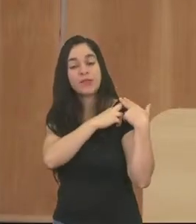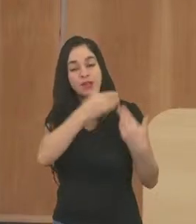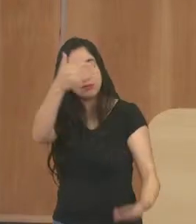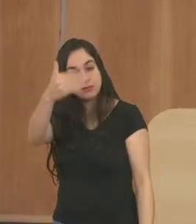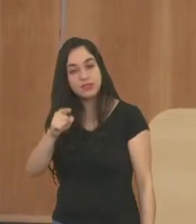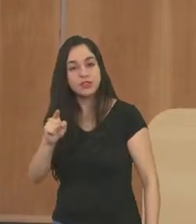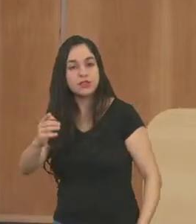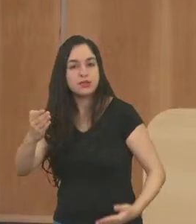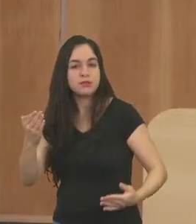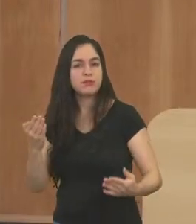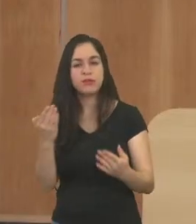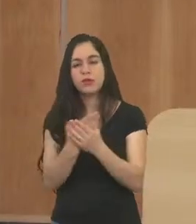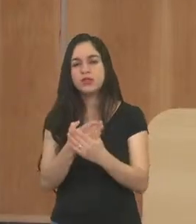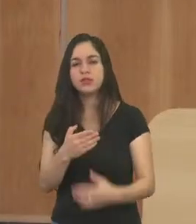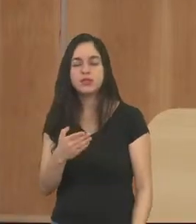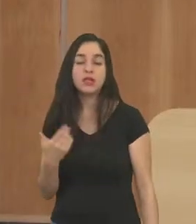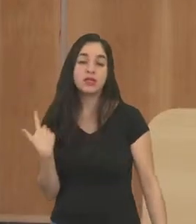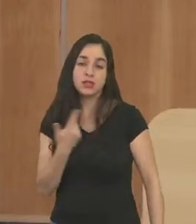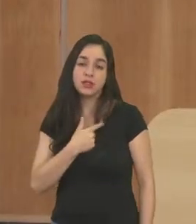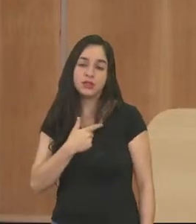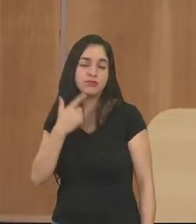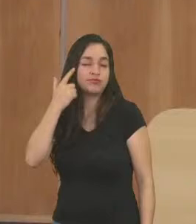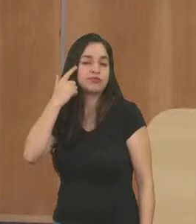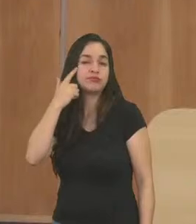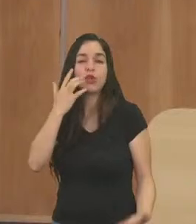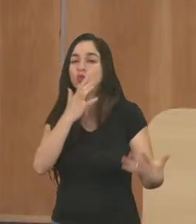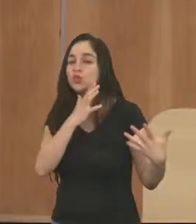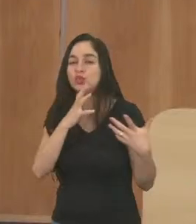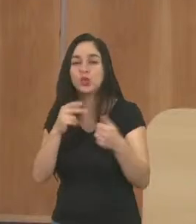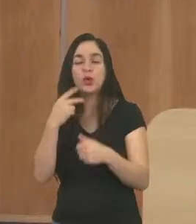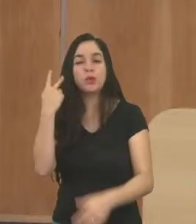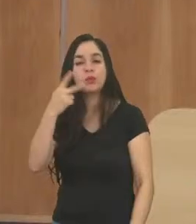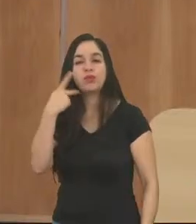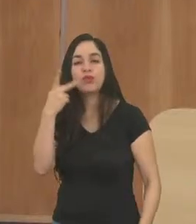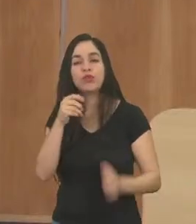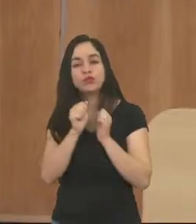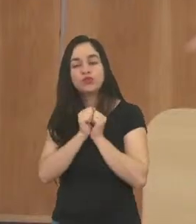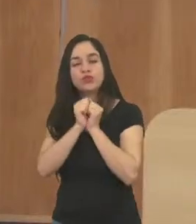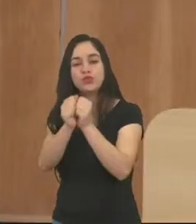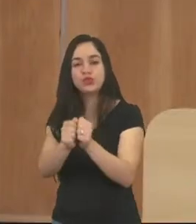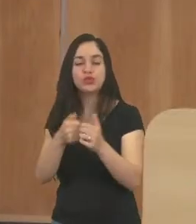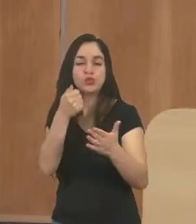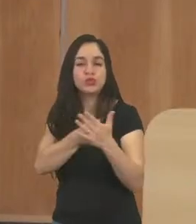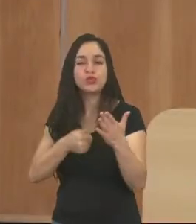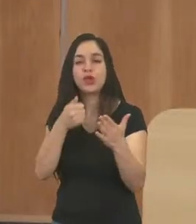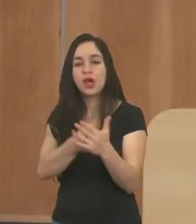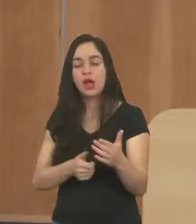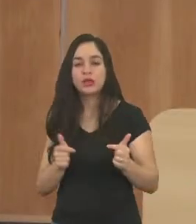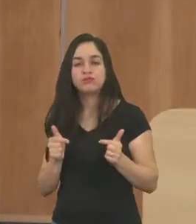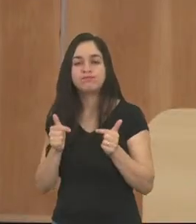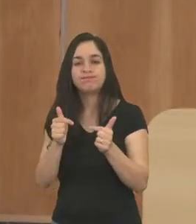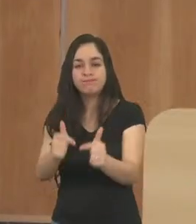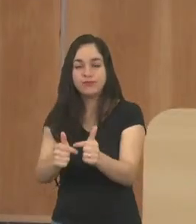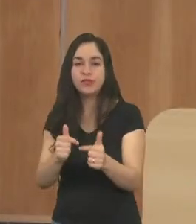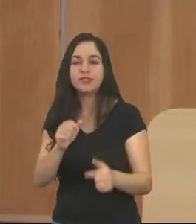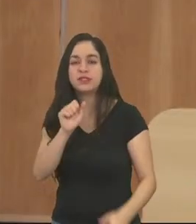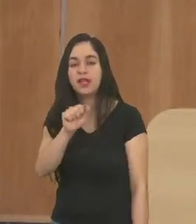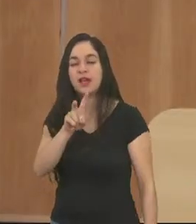achamos que todos vocês, vereadores, devem se somar na luta em defesa da Avibras e principalmente na